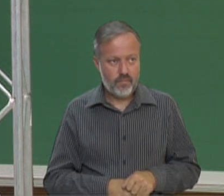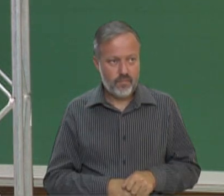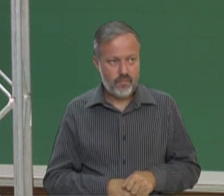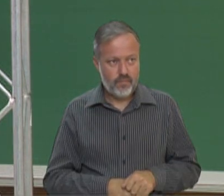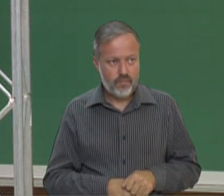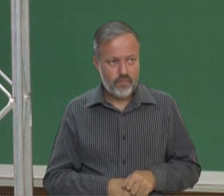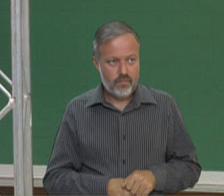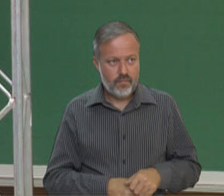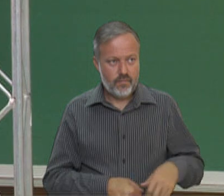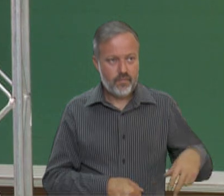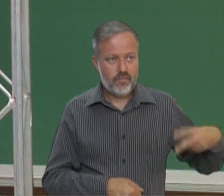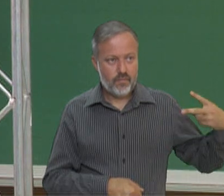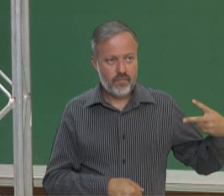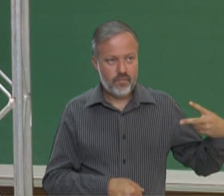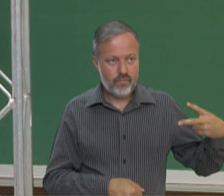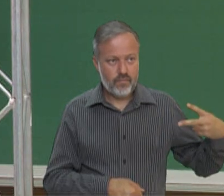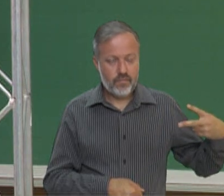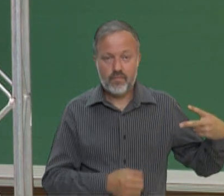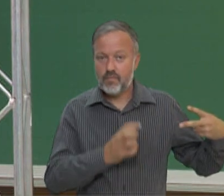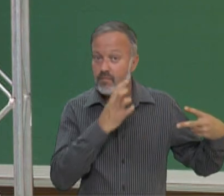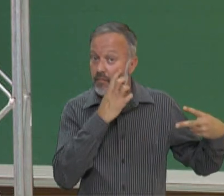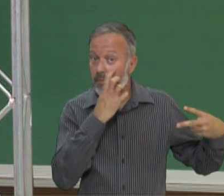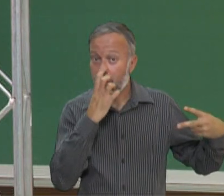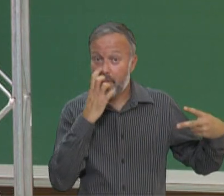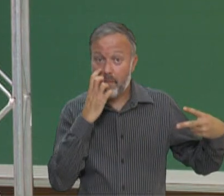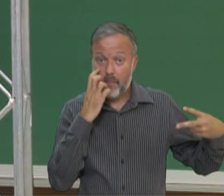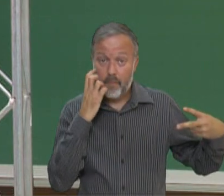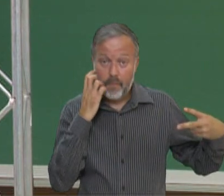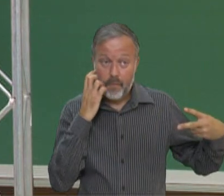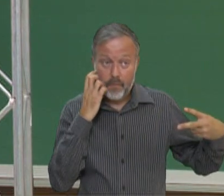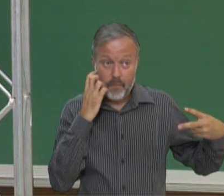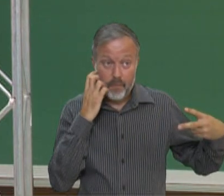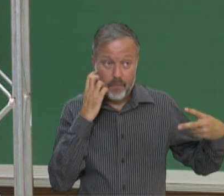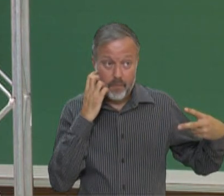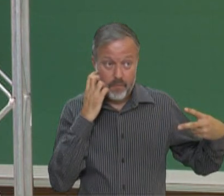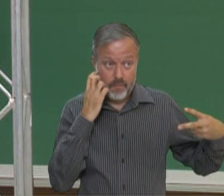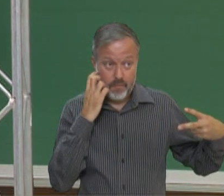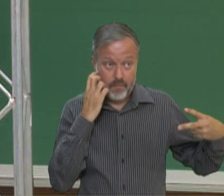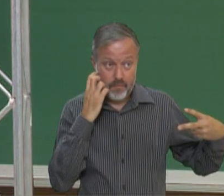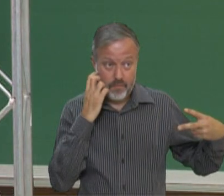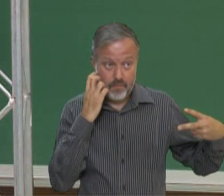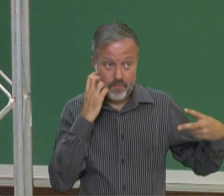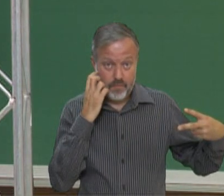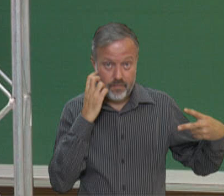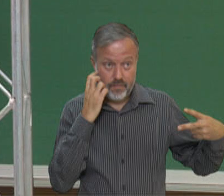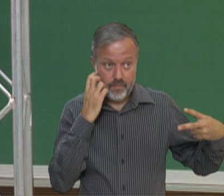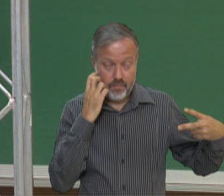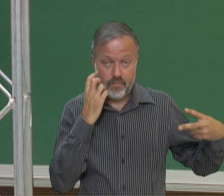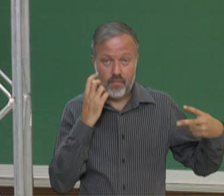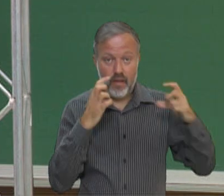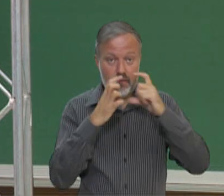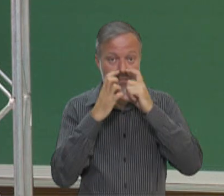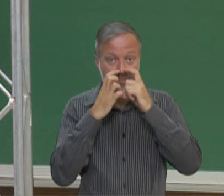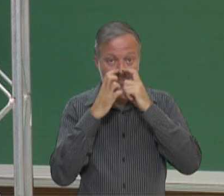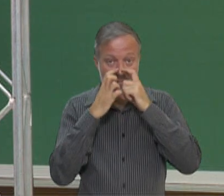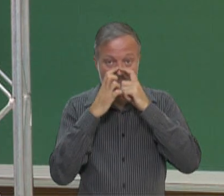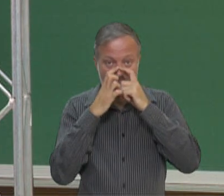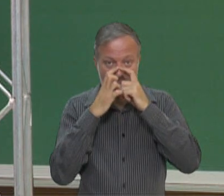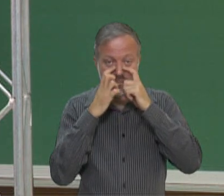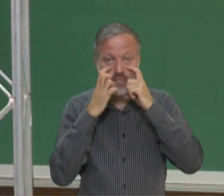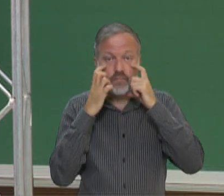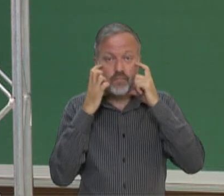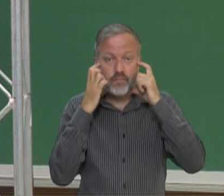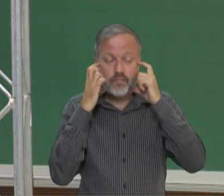Máscara, mascarilla. Tá? Então, as máscaras de proteção, as máscaras